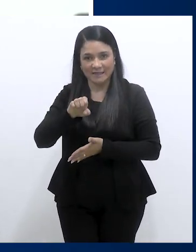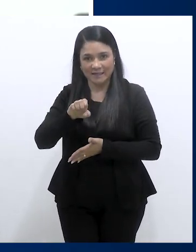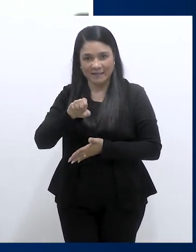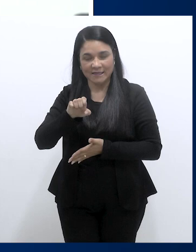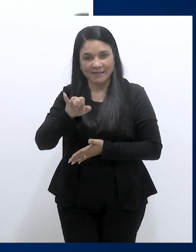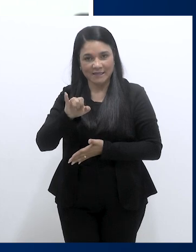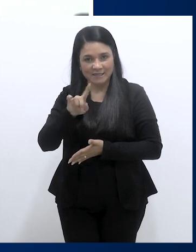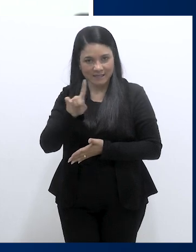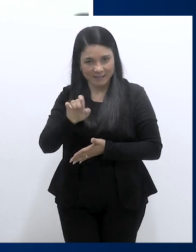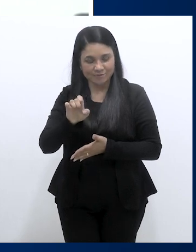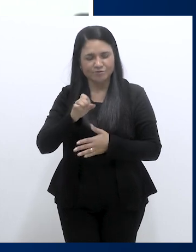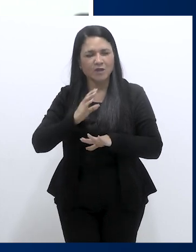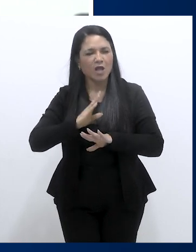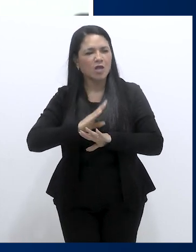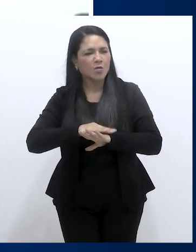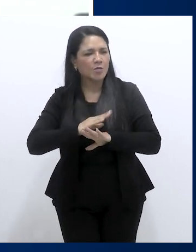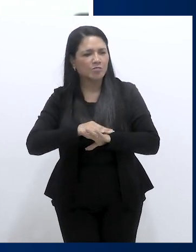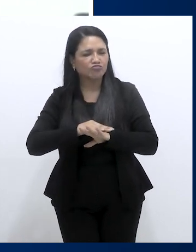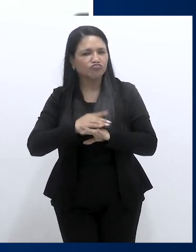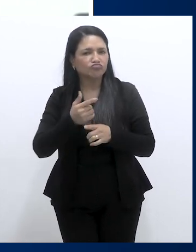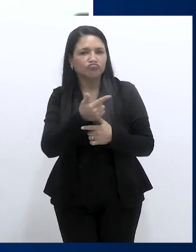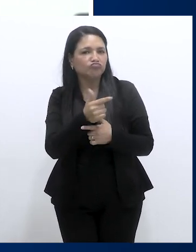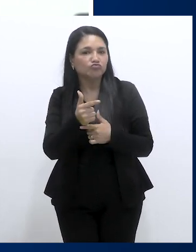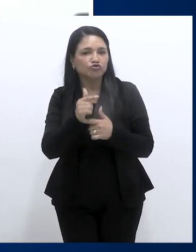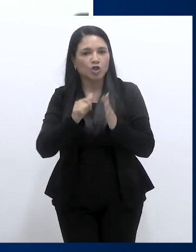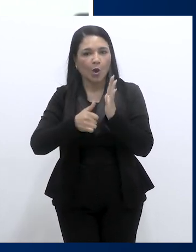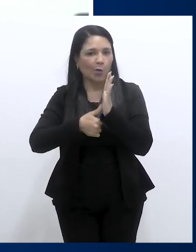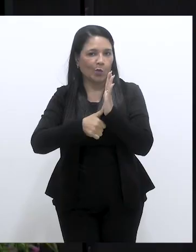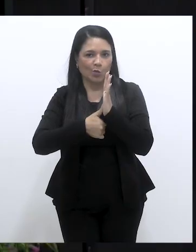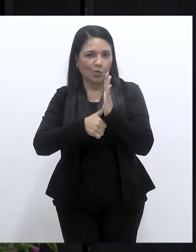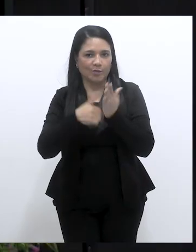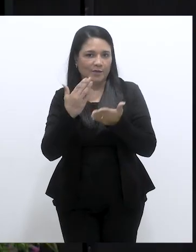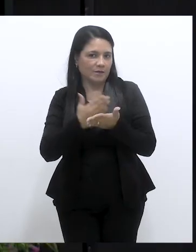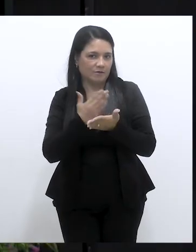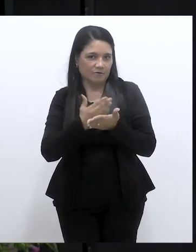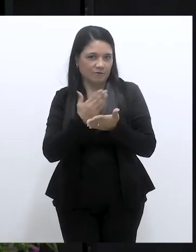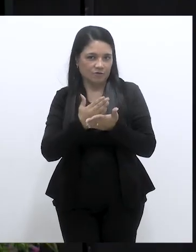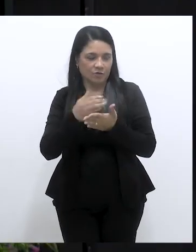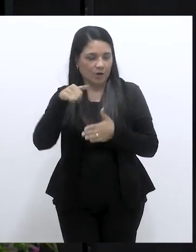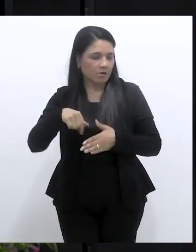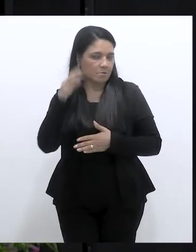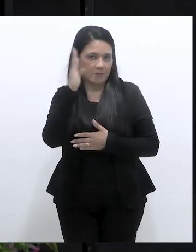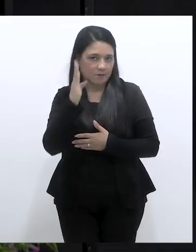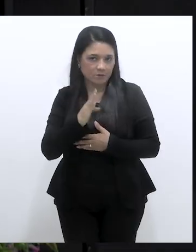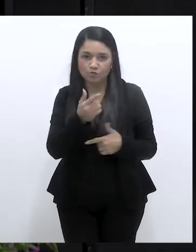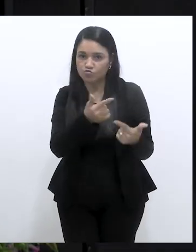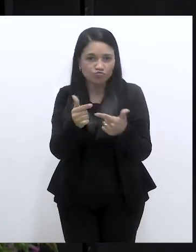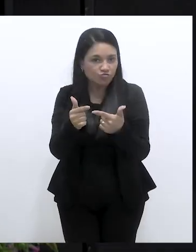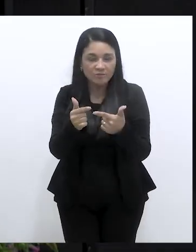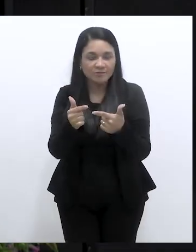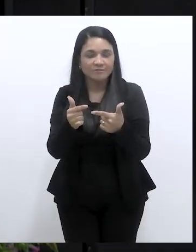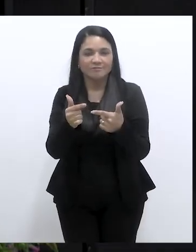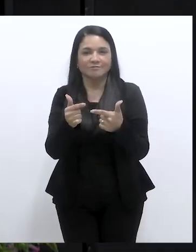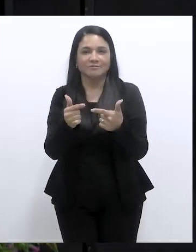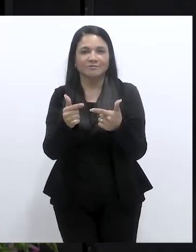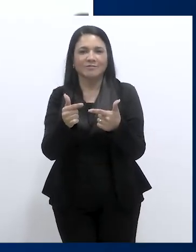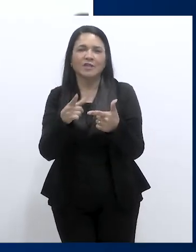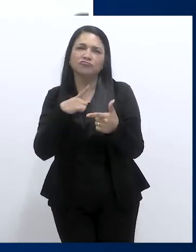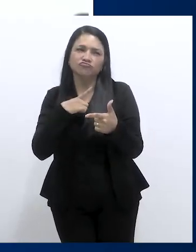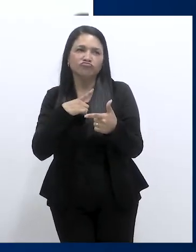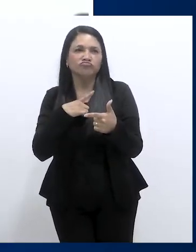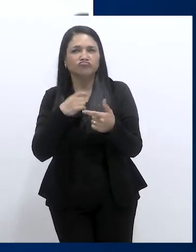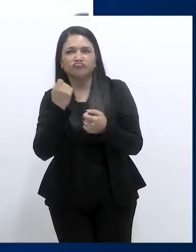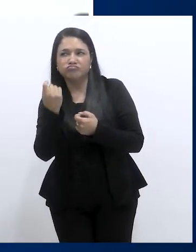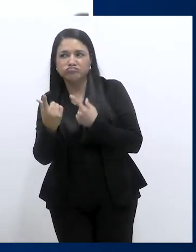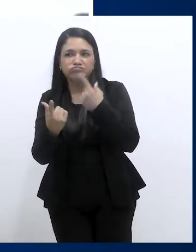Mas naquele momento, a gente ainda não tinha clubes do livro aqui no Brasil, assim, claro que devia haver,